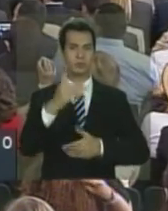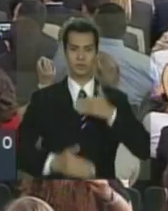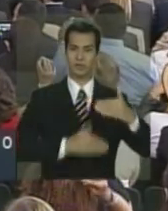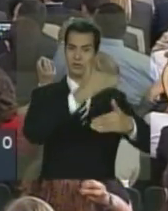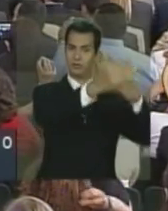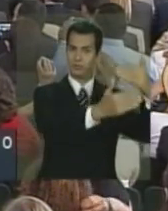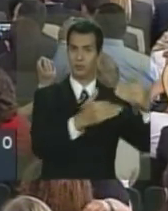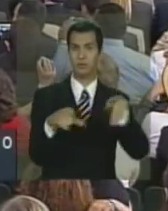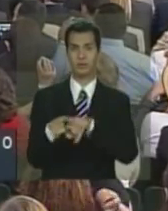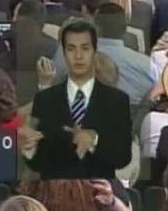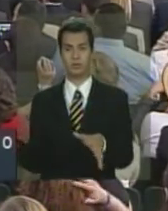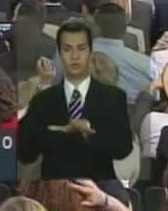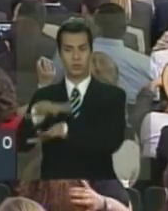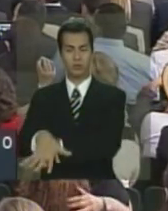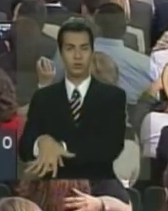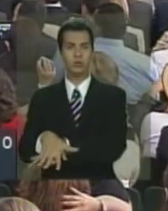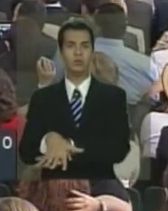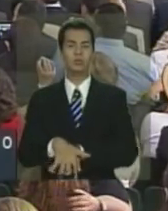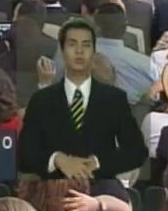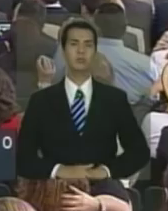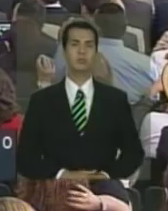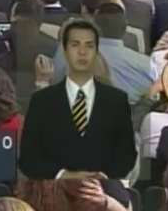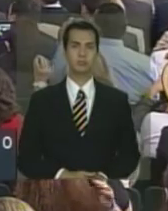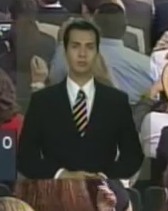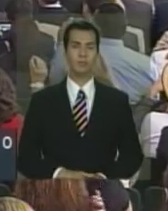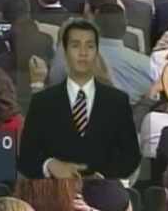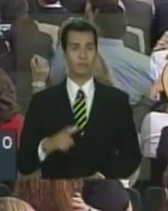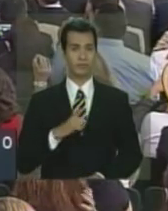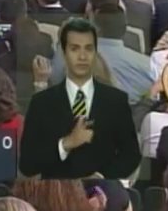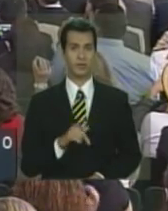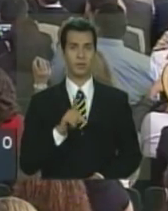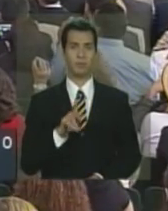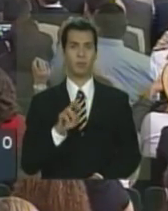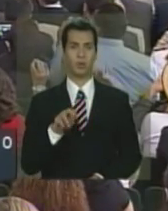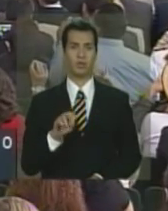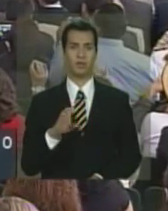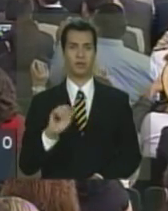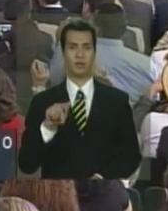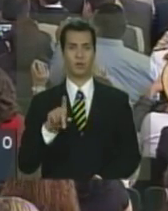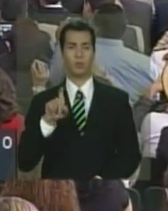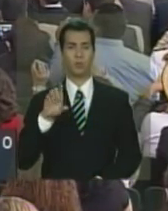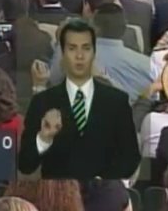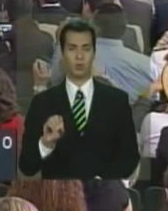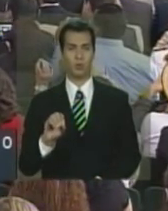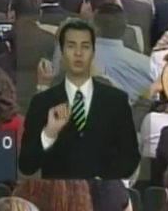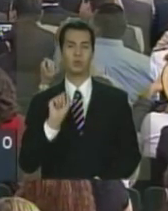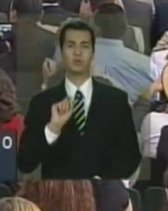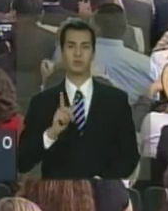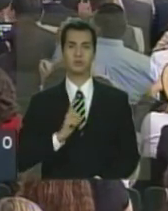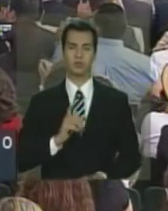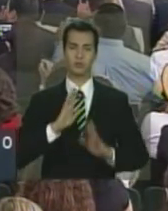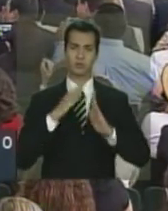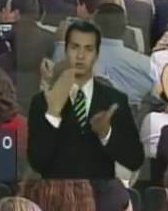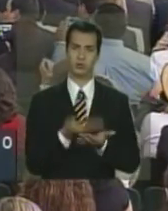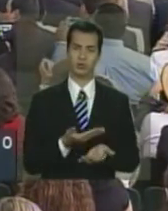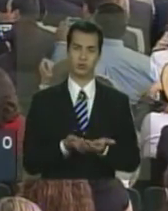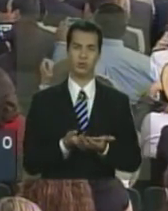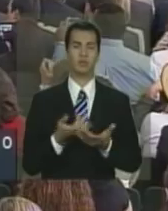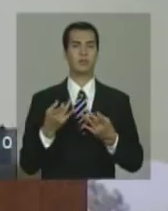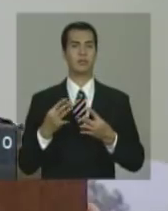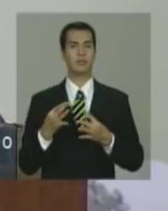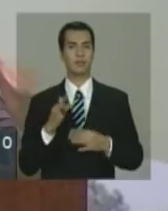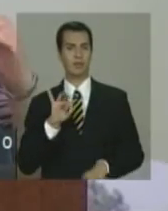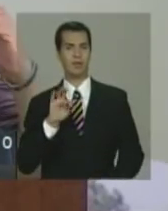social, eu diria que o Pronacampo, escolas técnicas ligadas ao